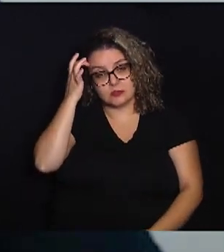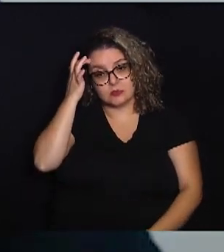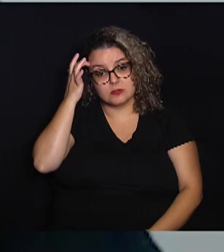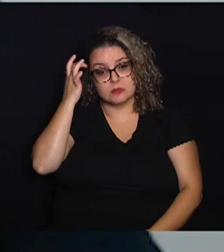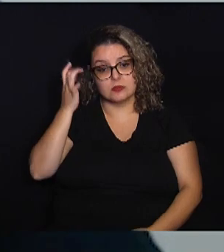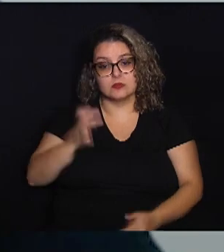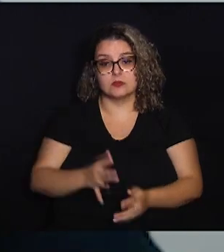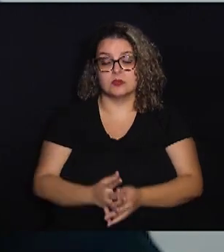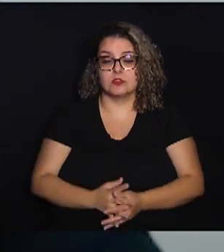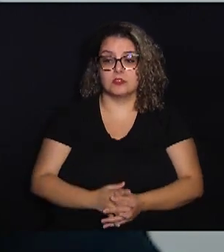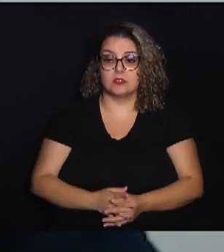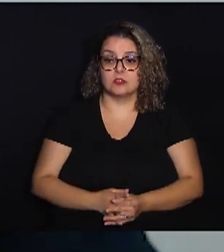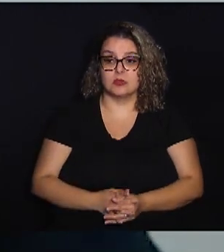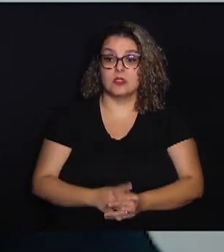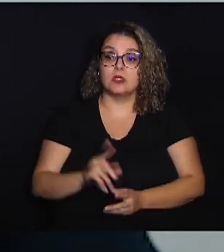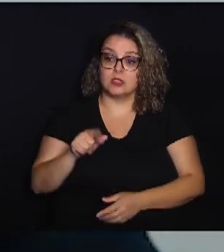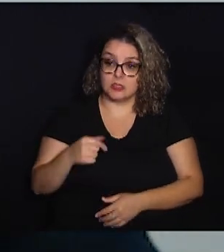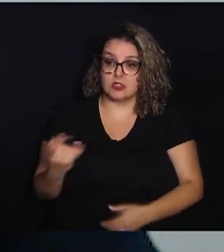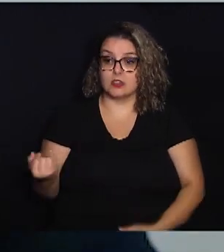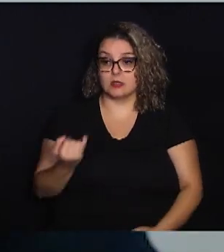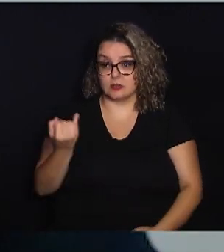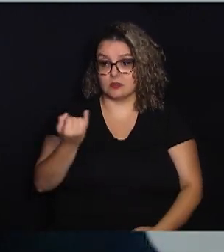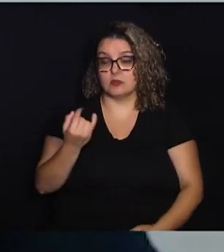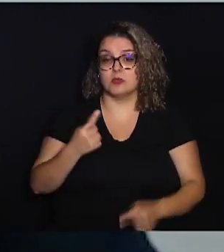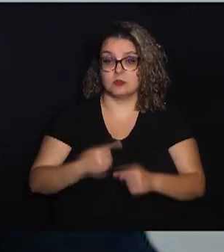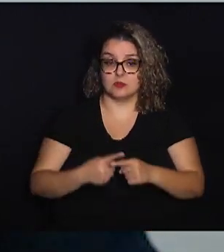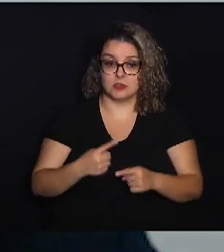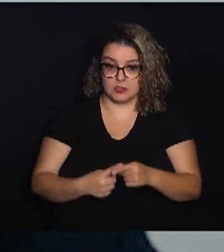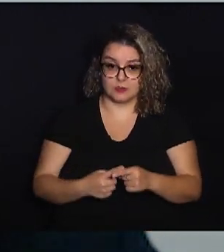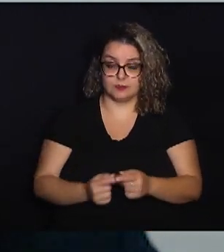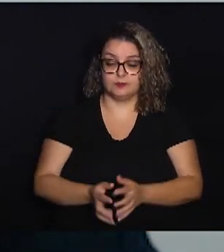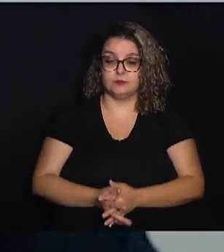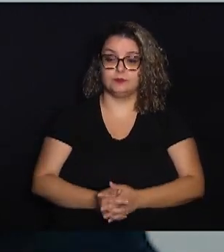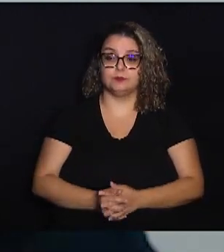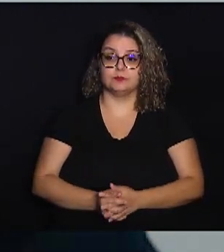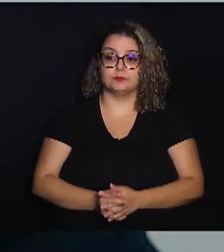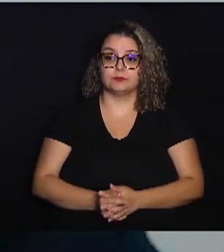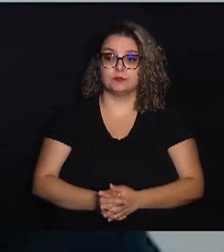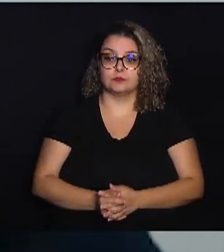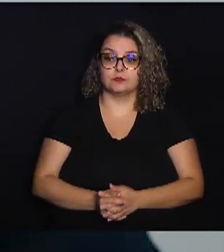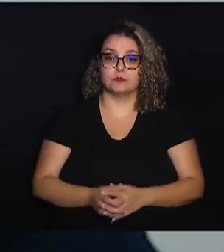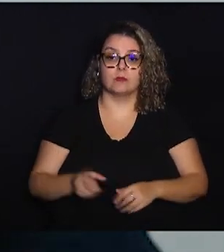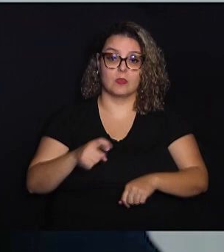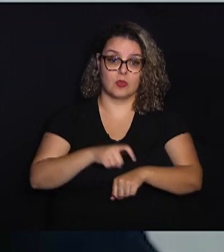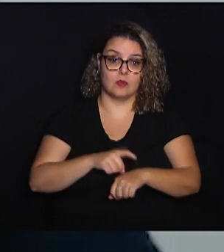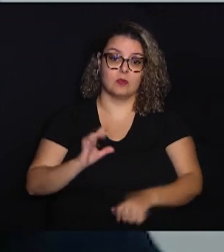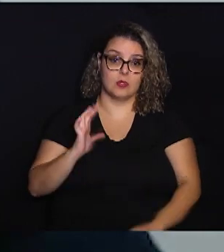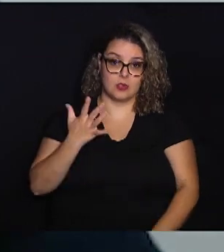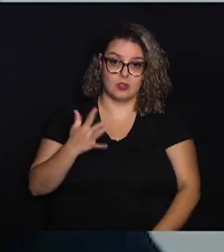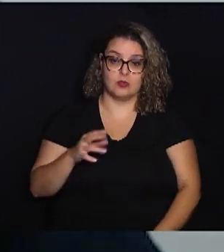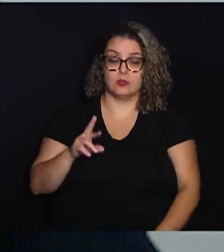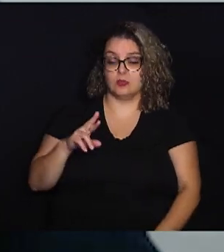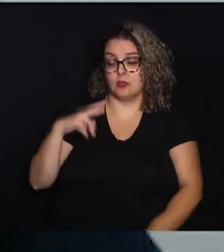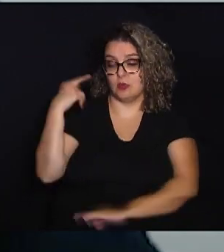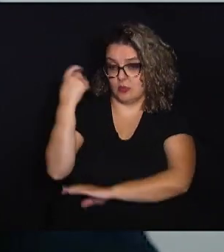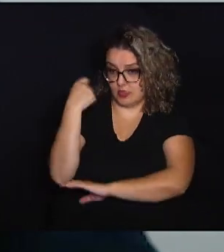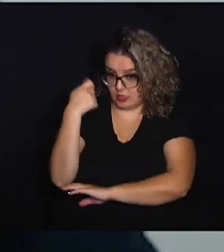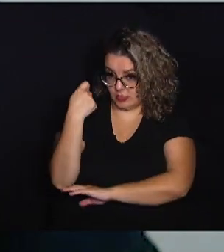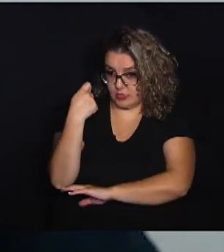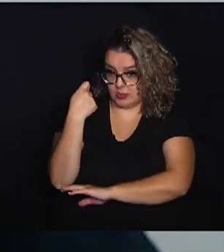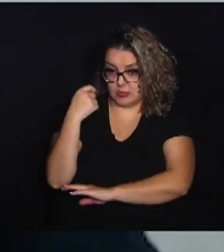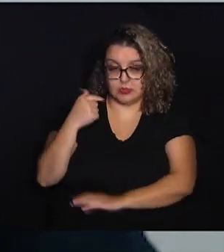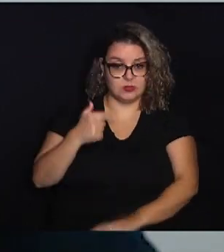né, e isso é muito importante, porque a situação que aconteceu no Rio Grande do Sul não tem